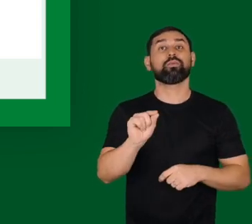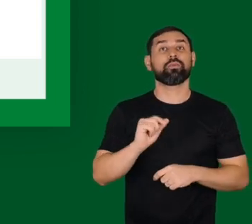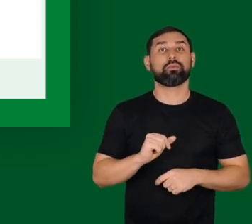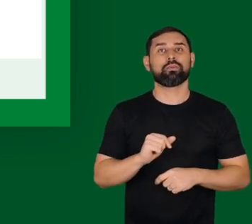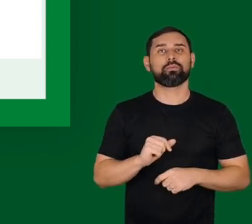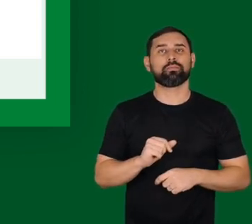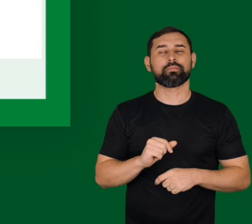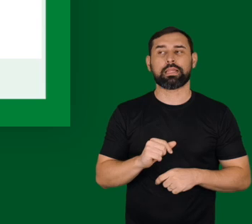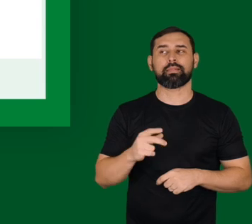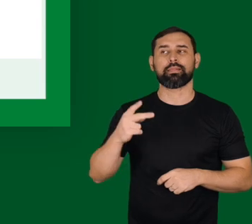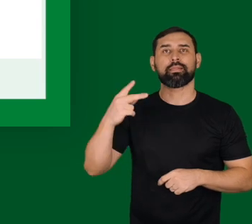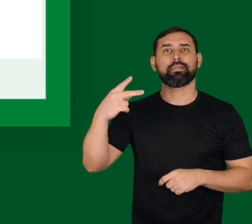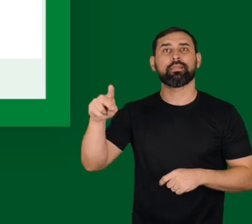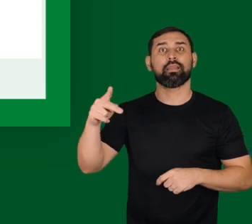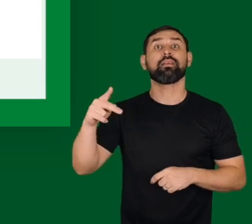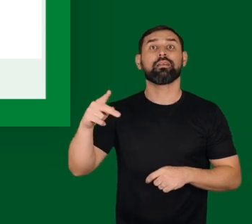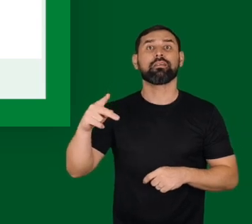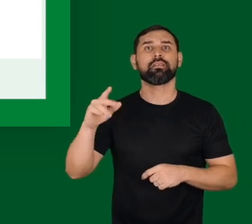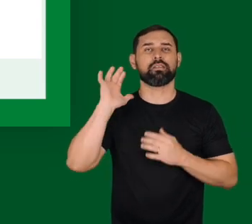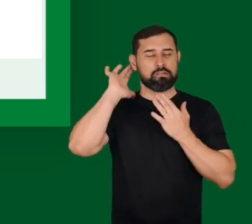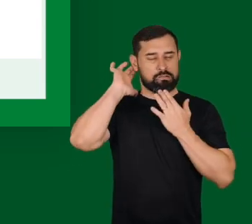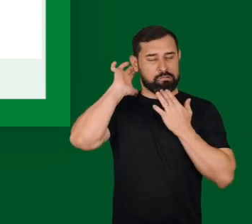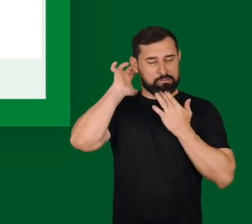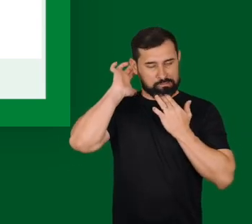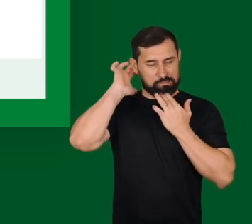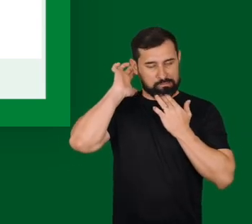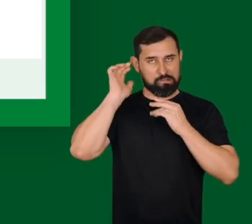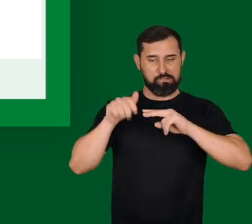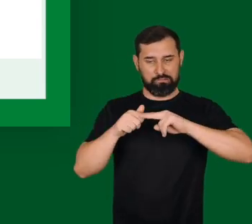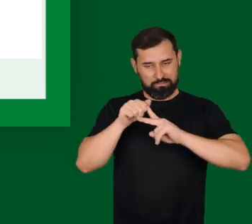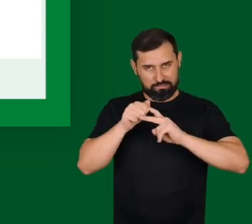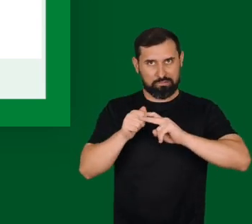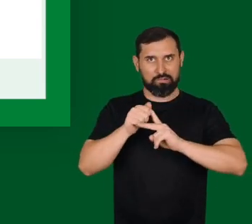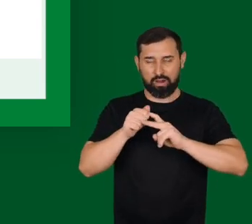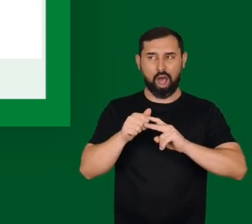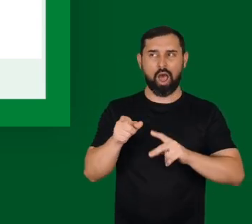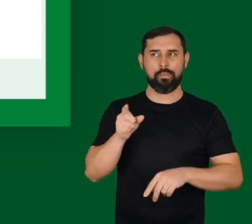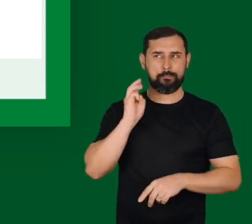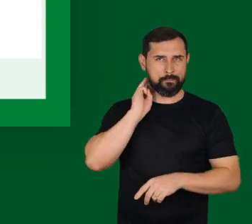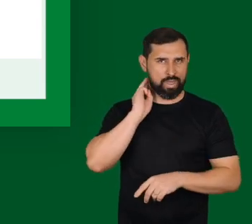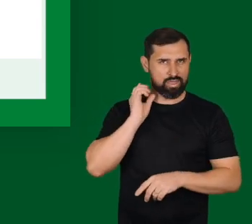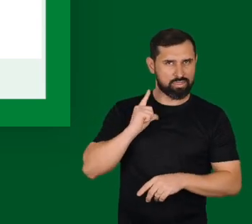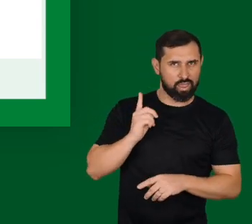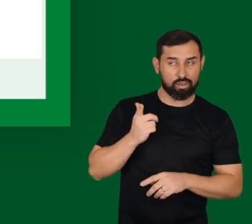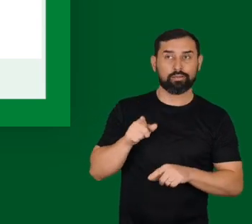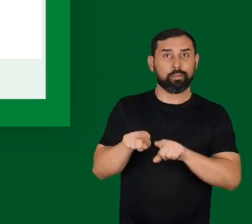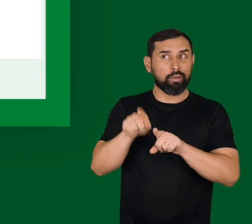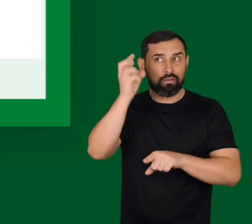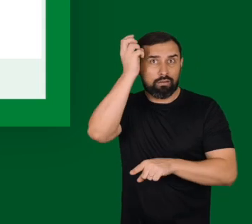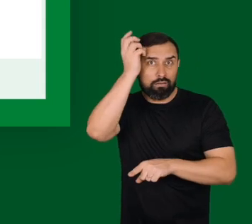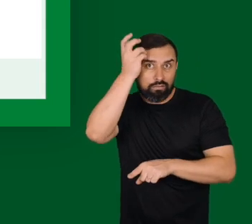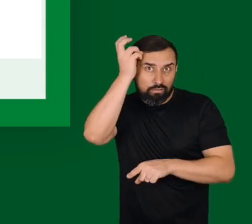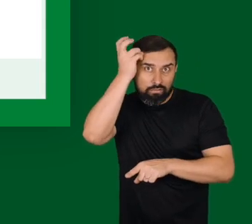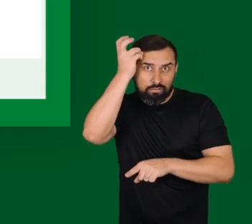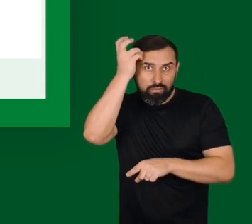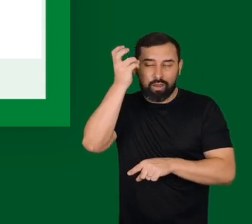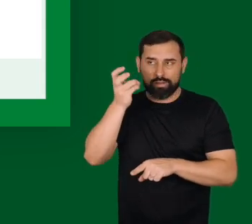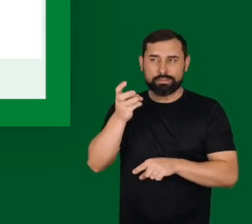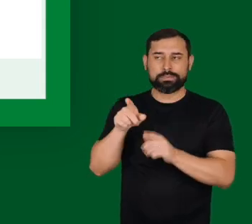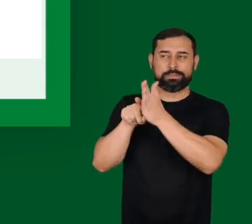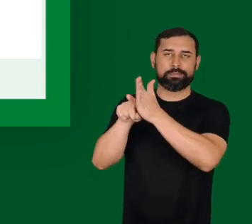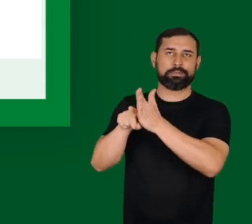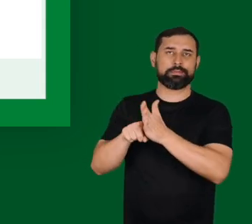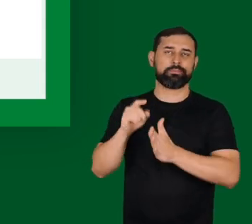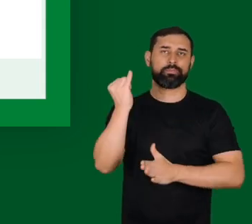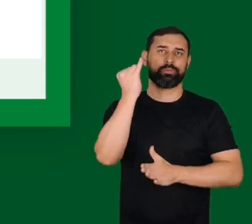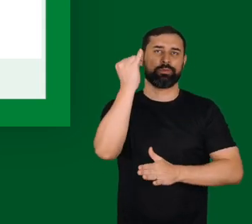face, hemangioma em pescoço, tórax, são complicações que estão mais relacionadas a um risco de convulsão, tá? Então, que a gente